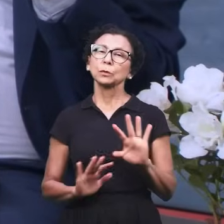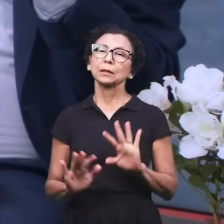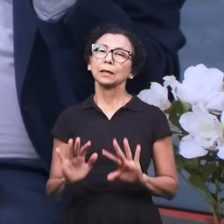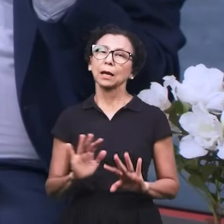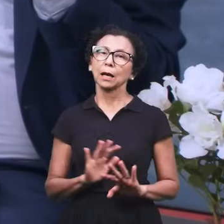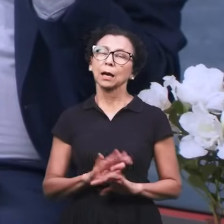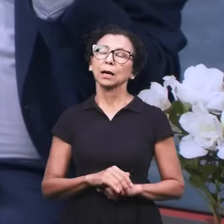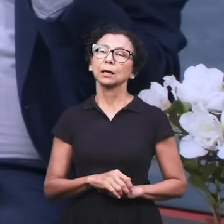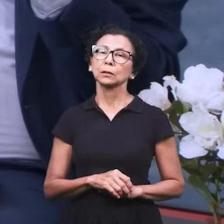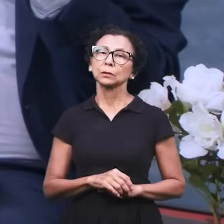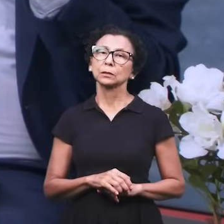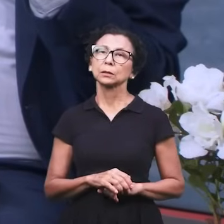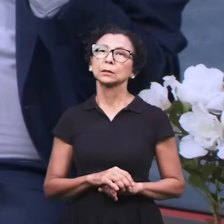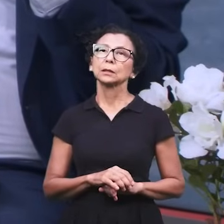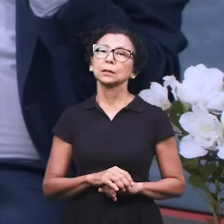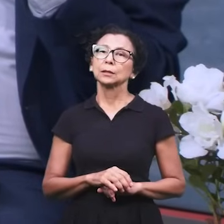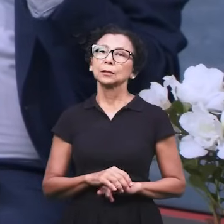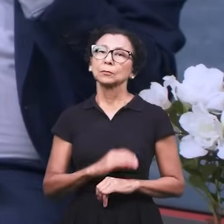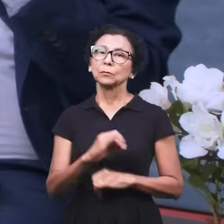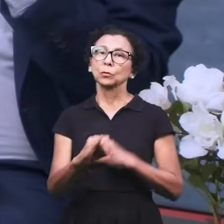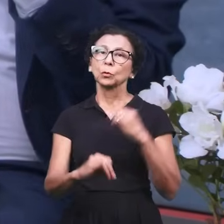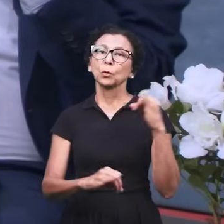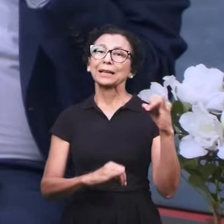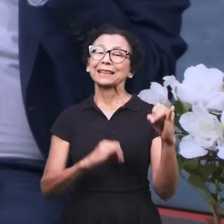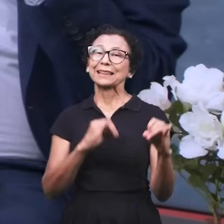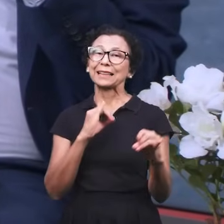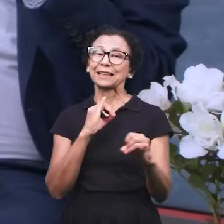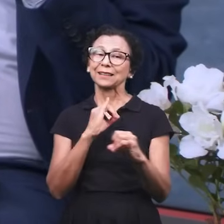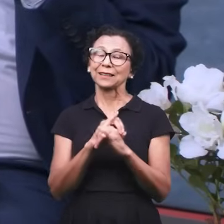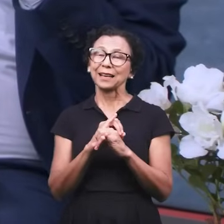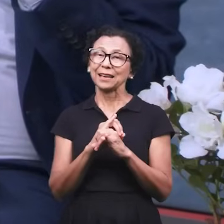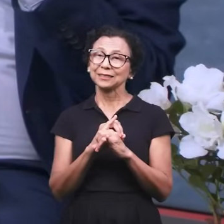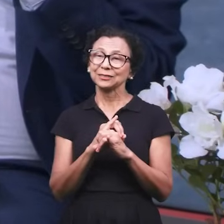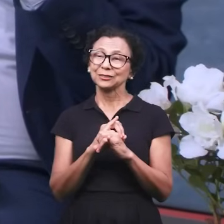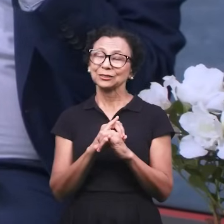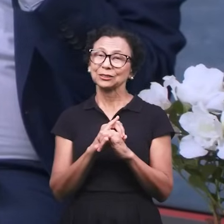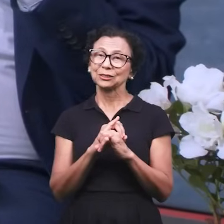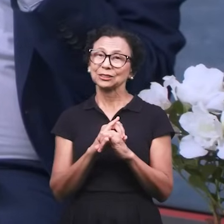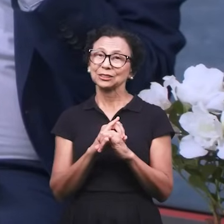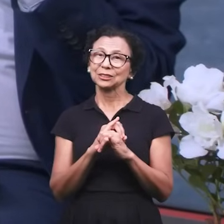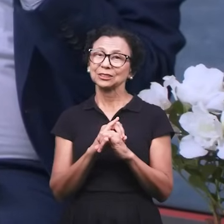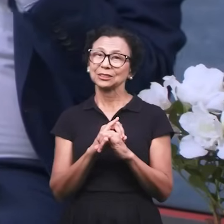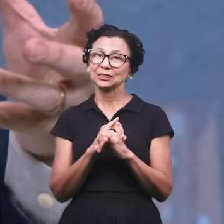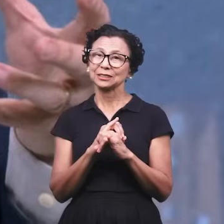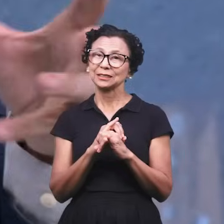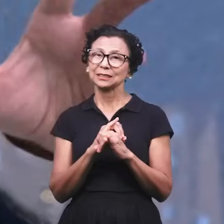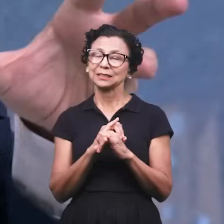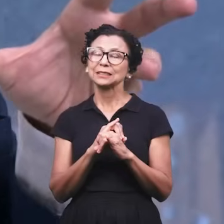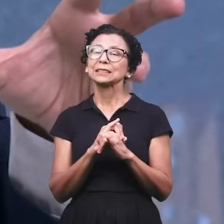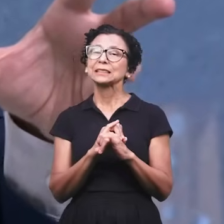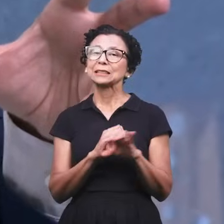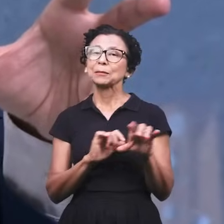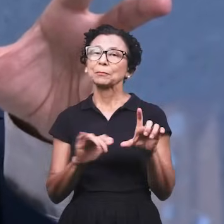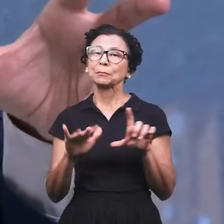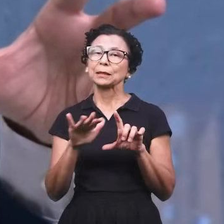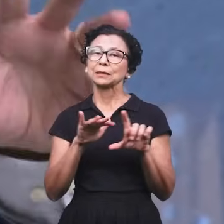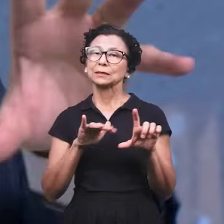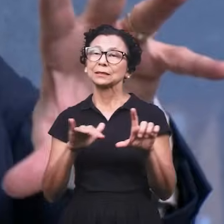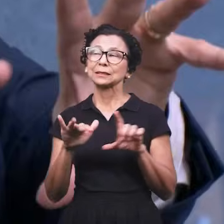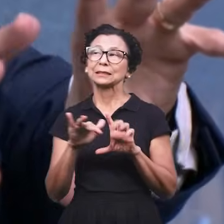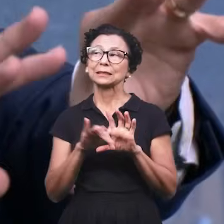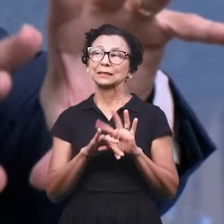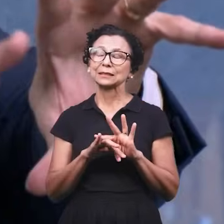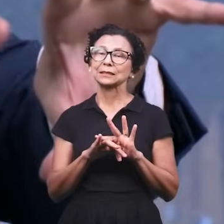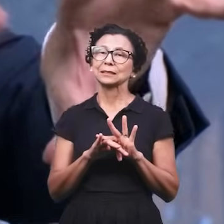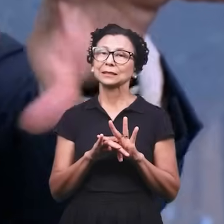digital, você encontra conselho de tudo quanto é tipo. Sim. Não é verdade? É um cuidado que tem que se ter. Você